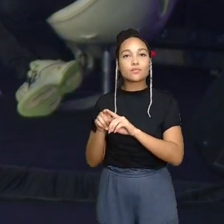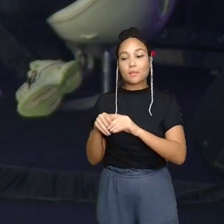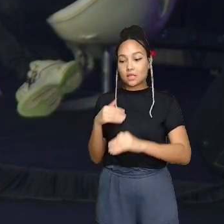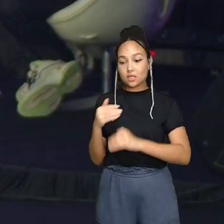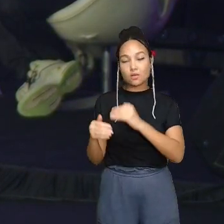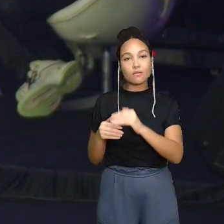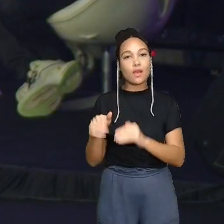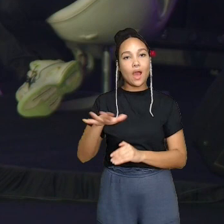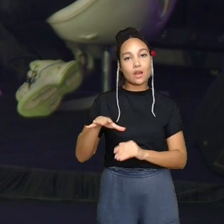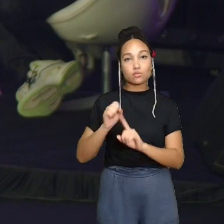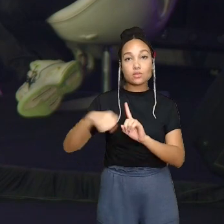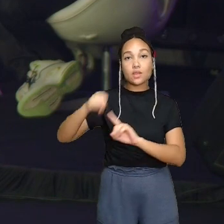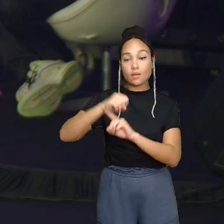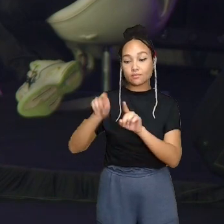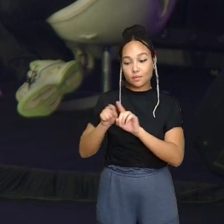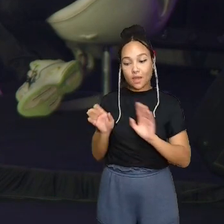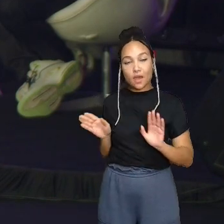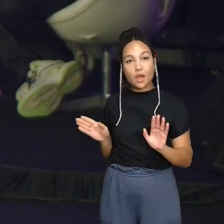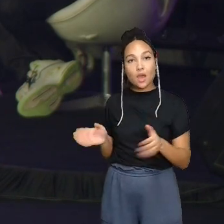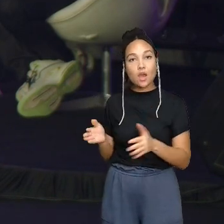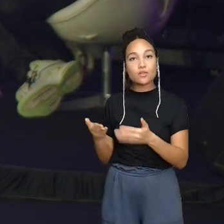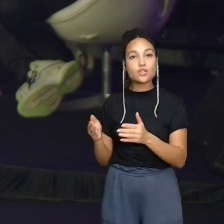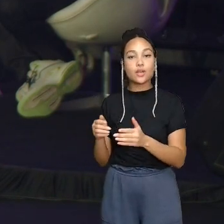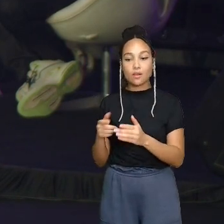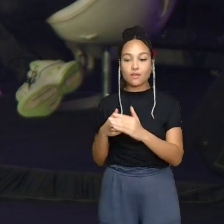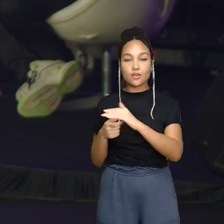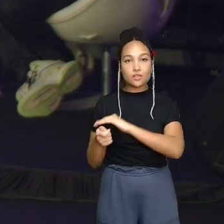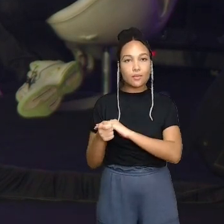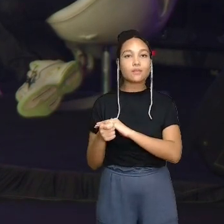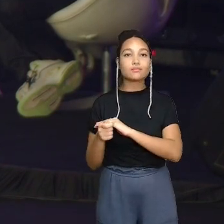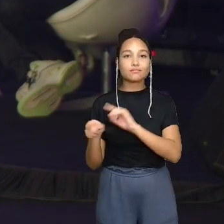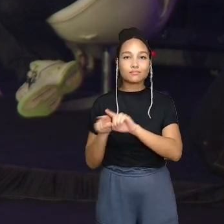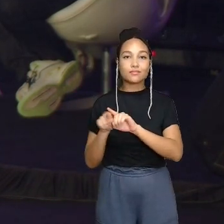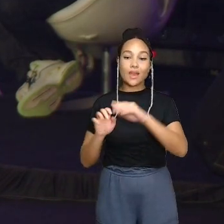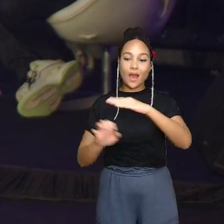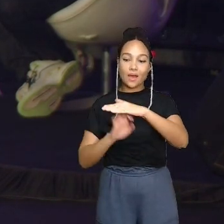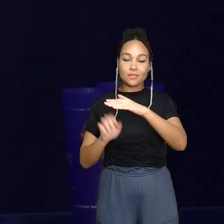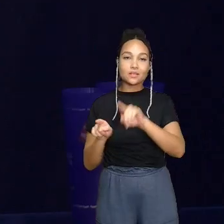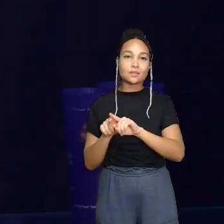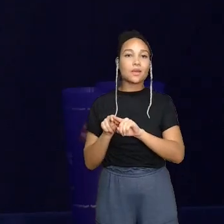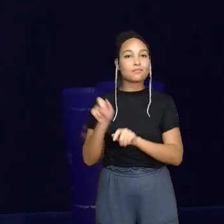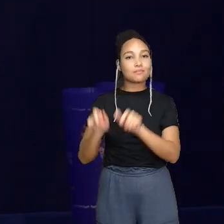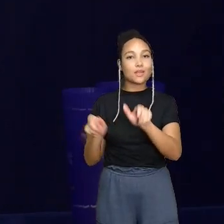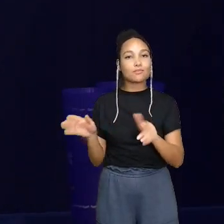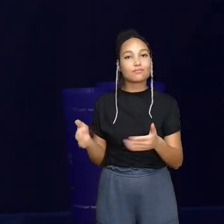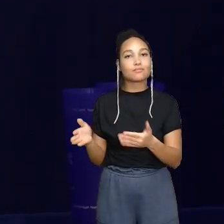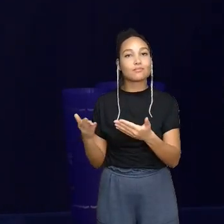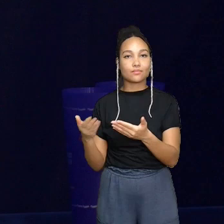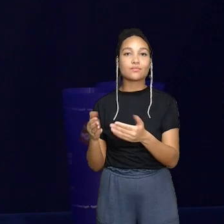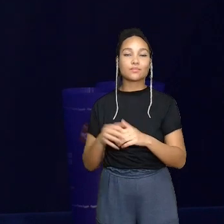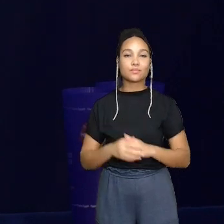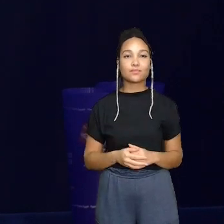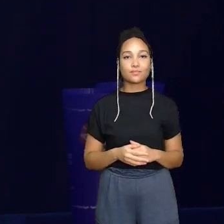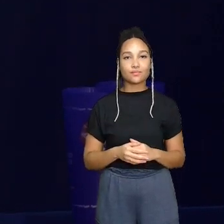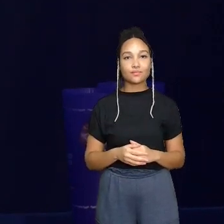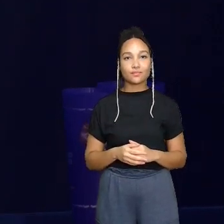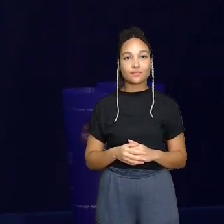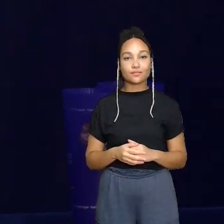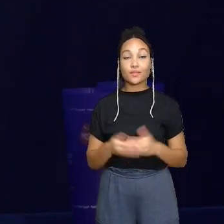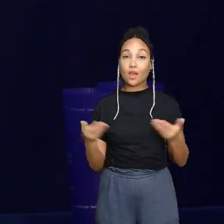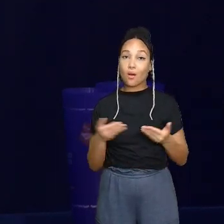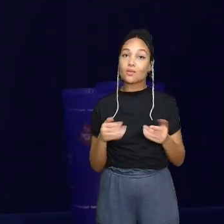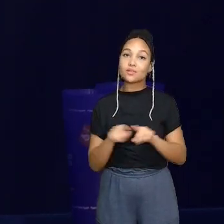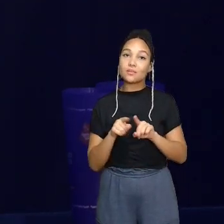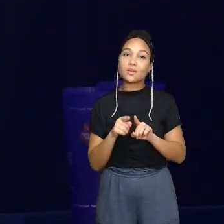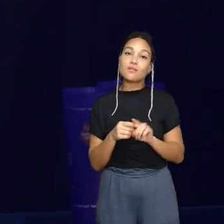e o estímulo ao investimento social privado de empresas e pessoas em causas de interesse público. Hoje eu vou compartilhar uma